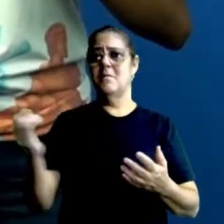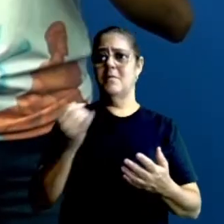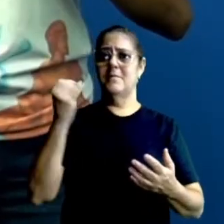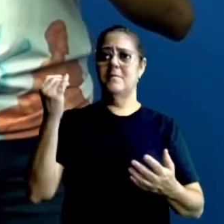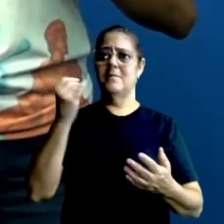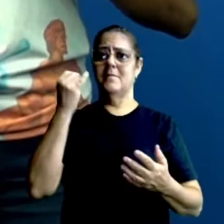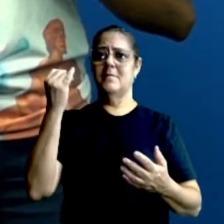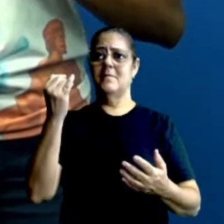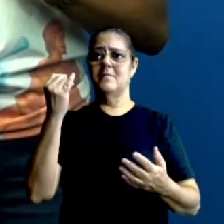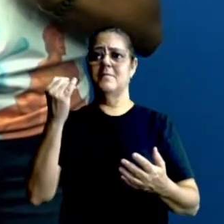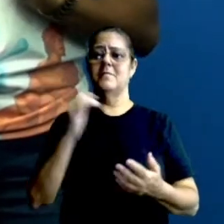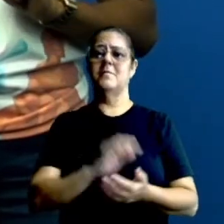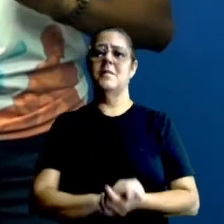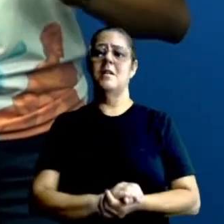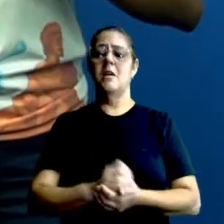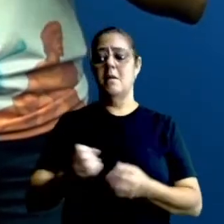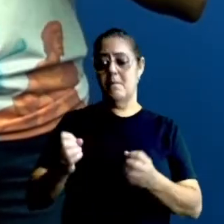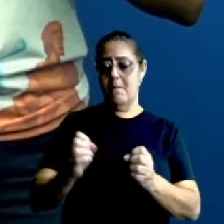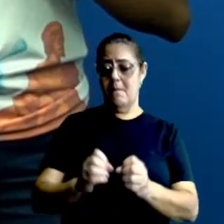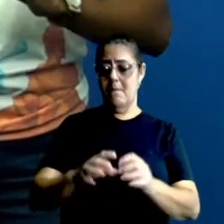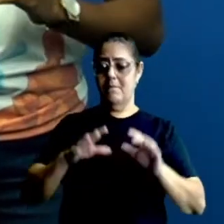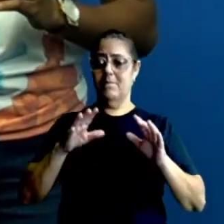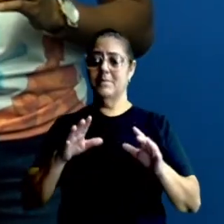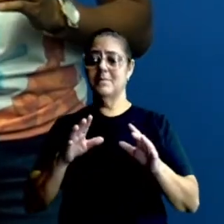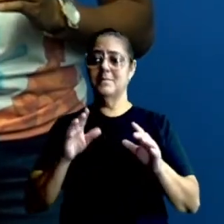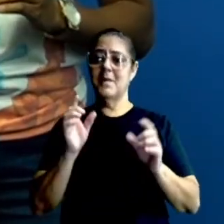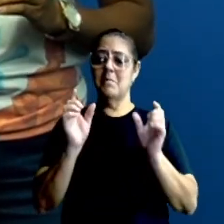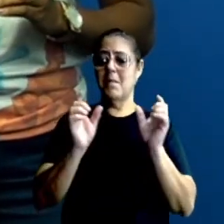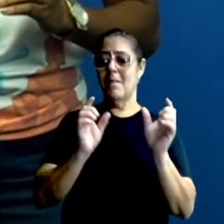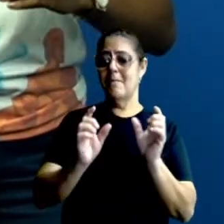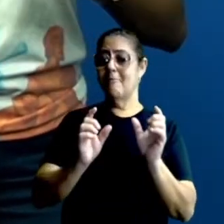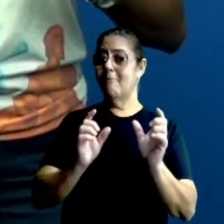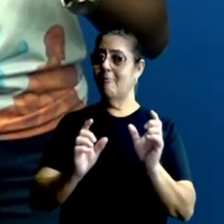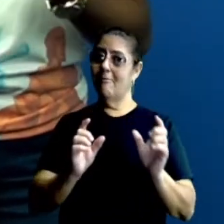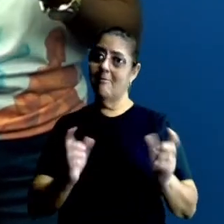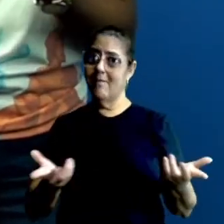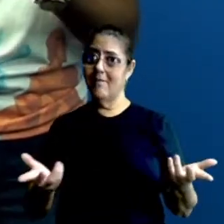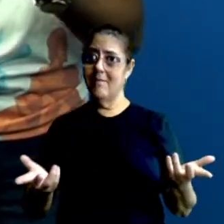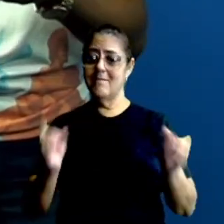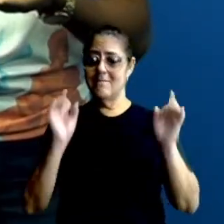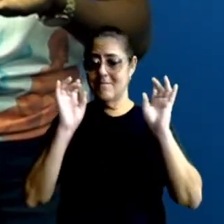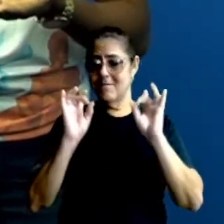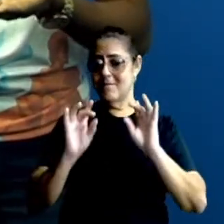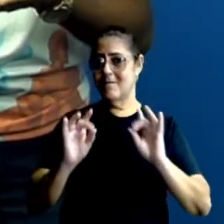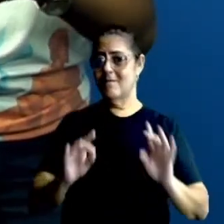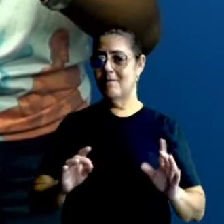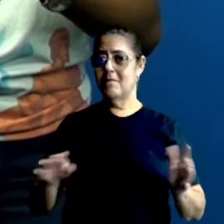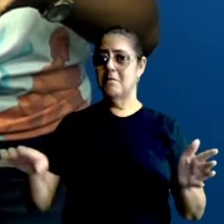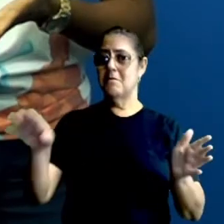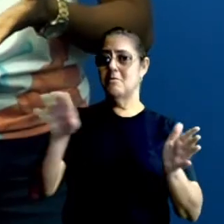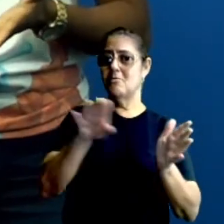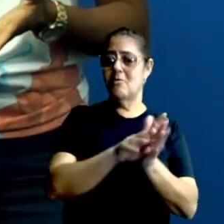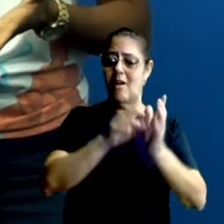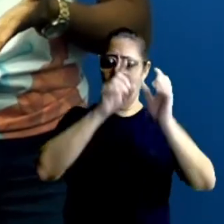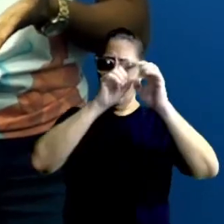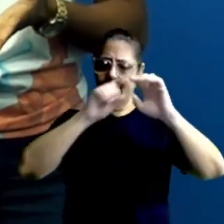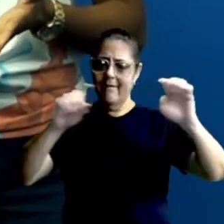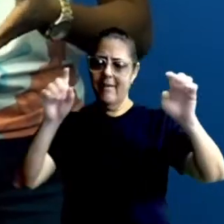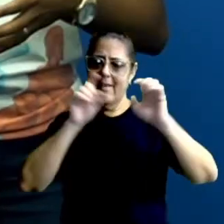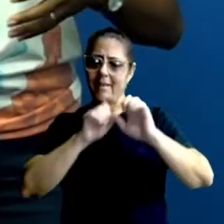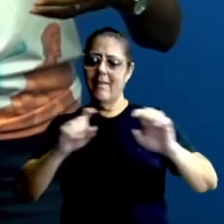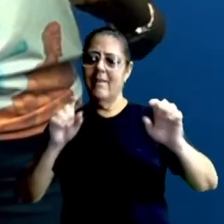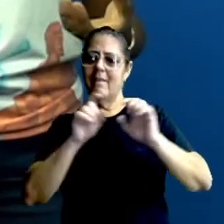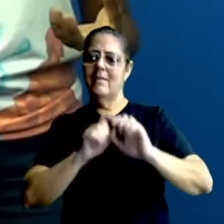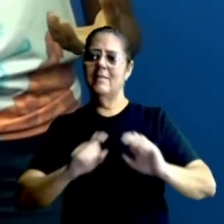precisa lembrar das palavrinhas mágicas porque também são necessárias e chegarmos até nas frases